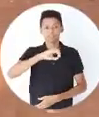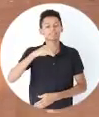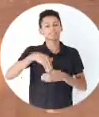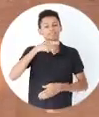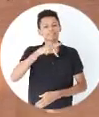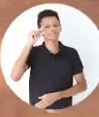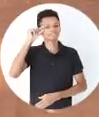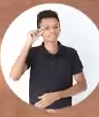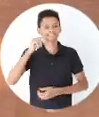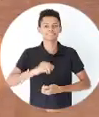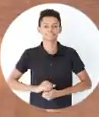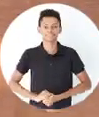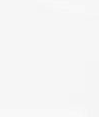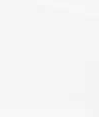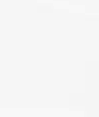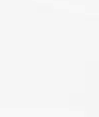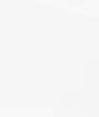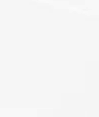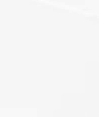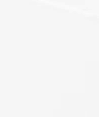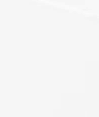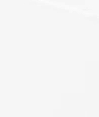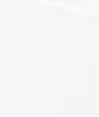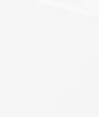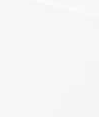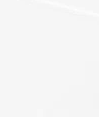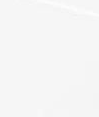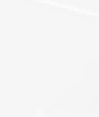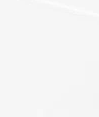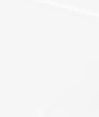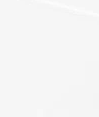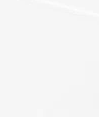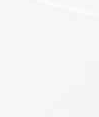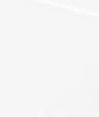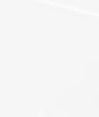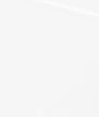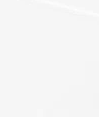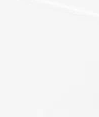Vote professor Júnior Gel, vote 90.